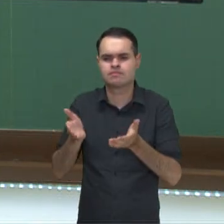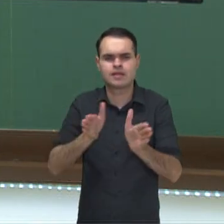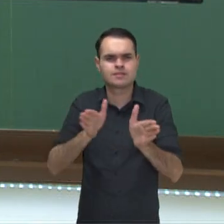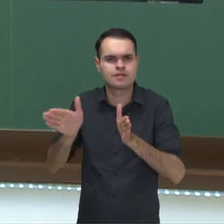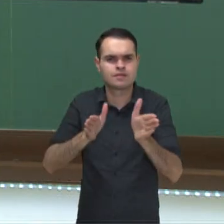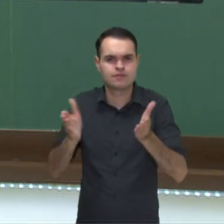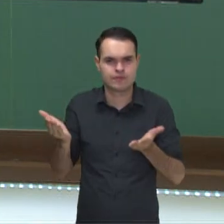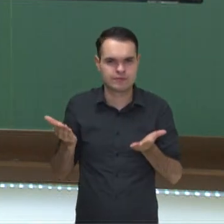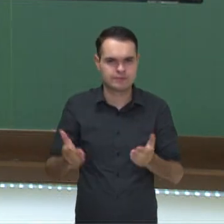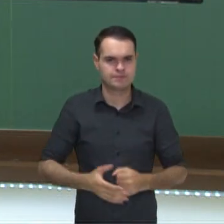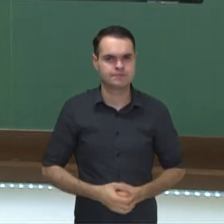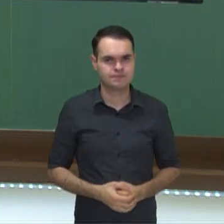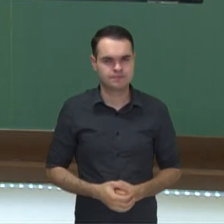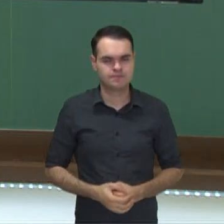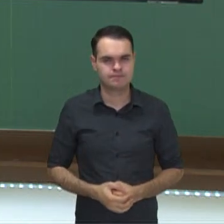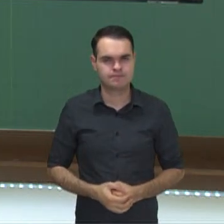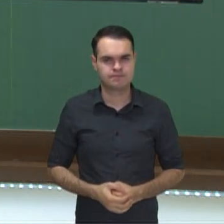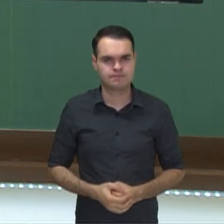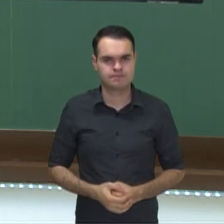mais acessível.